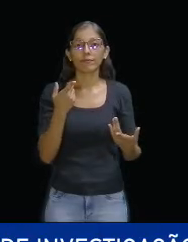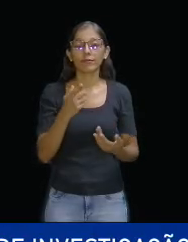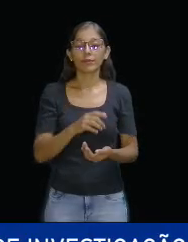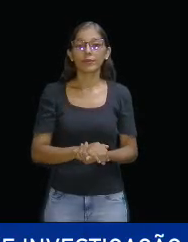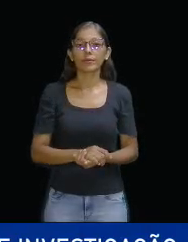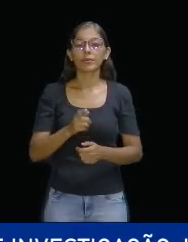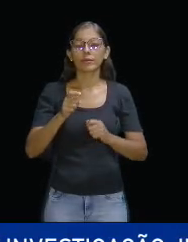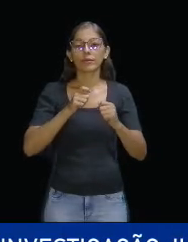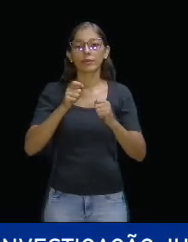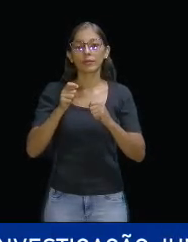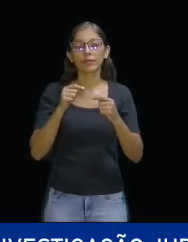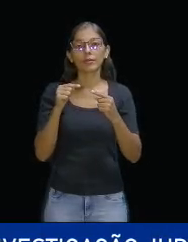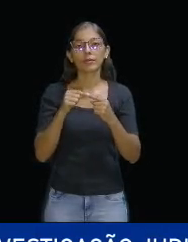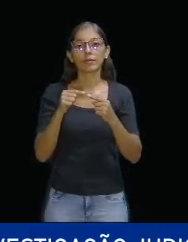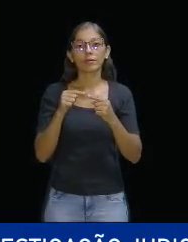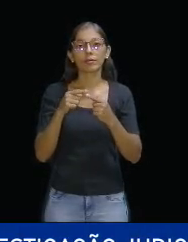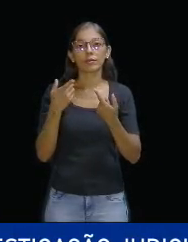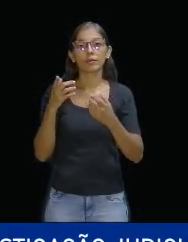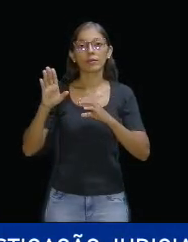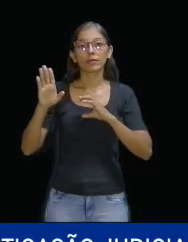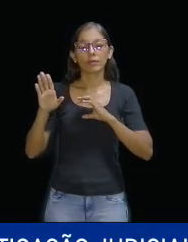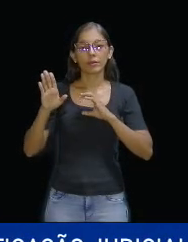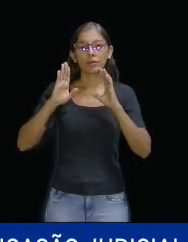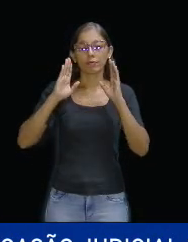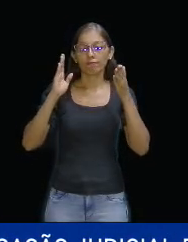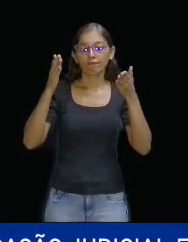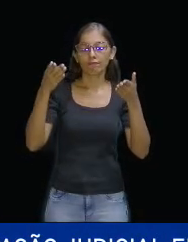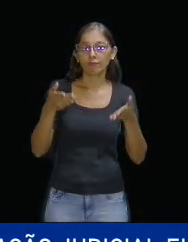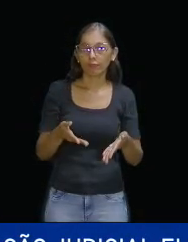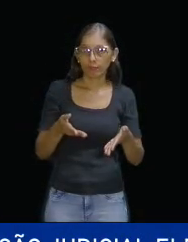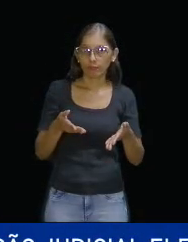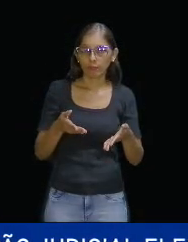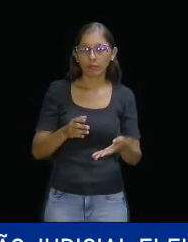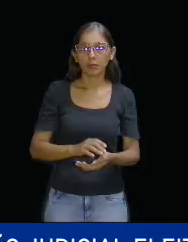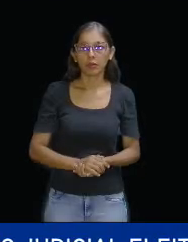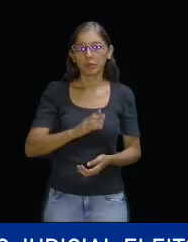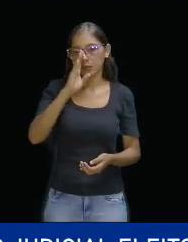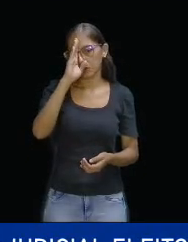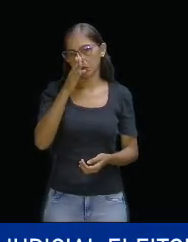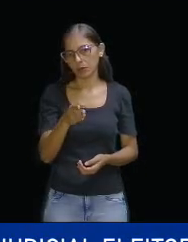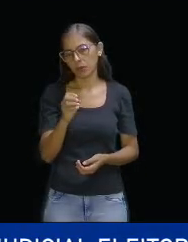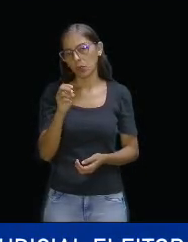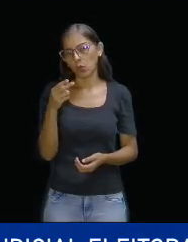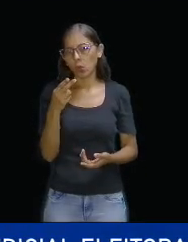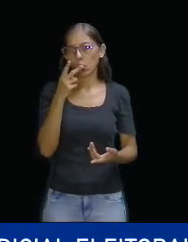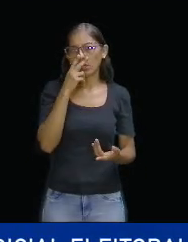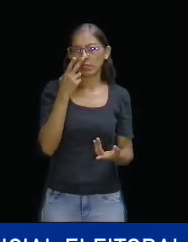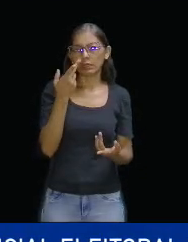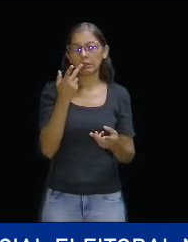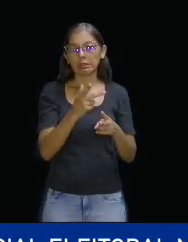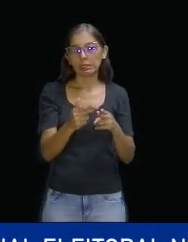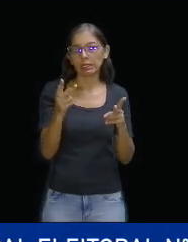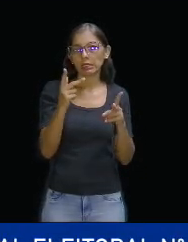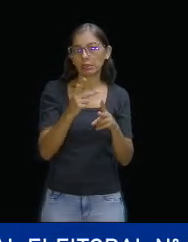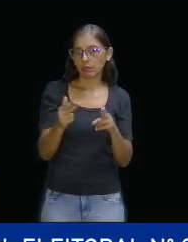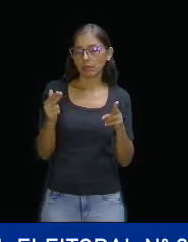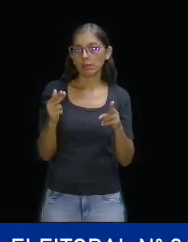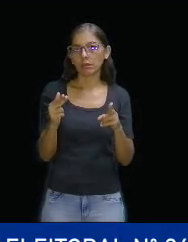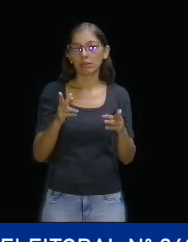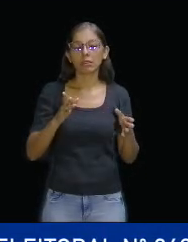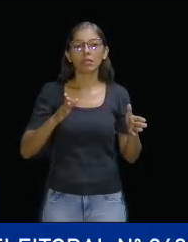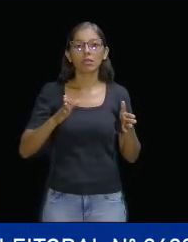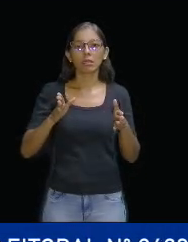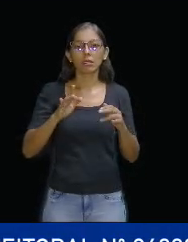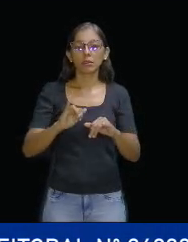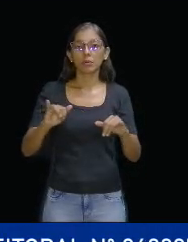de candidaturas específicas, ainda que de forma indireta ou sutil, mesmo quando a publicidade não